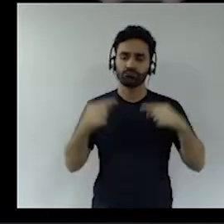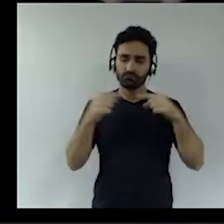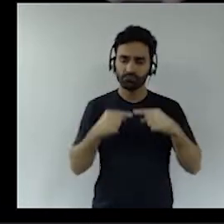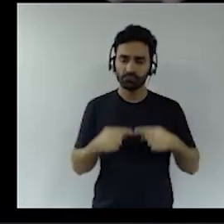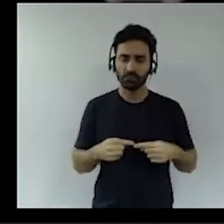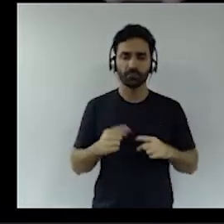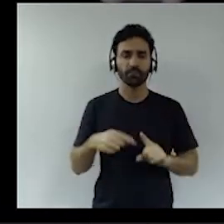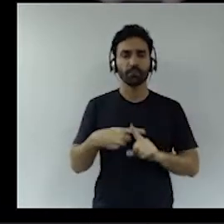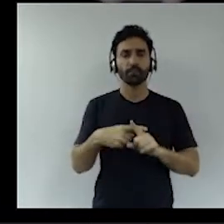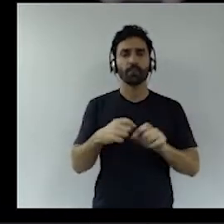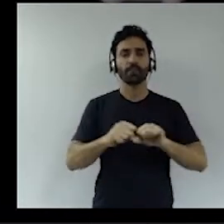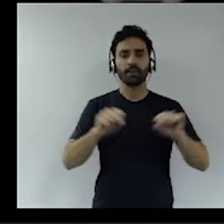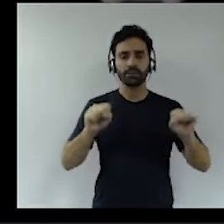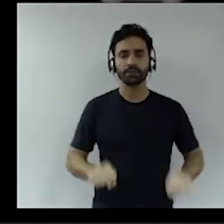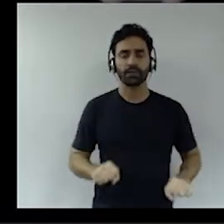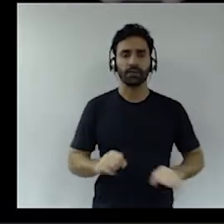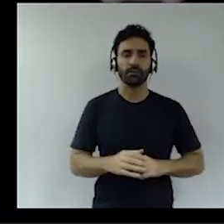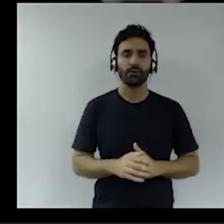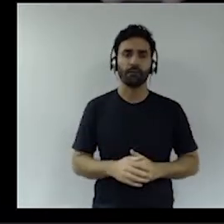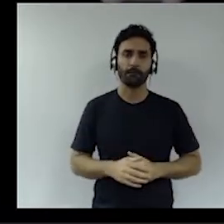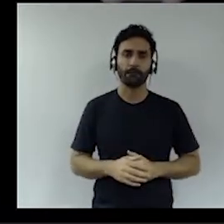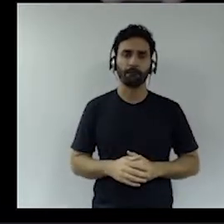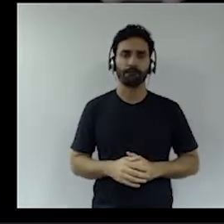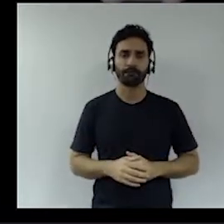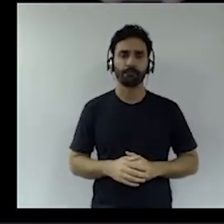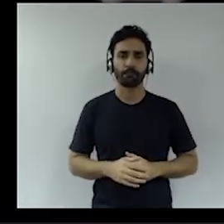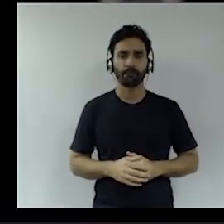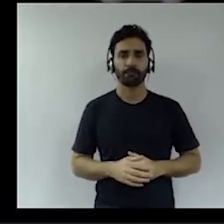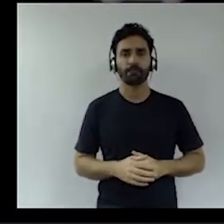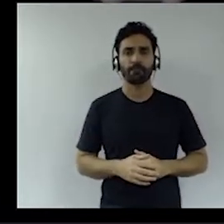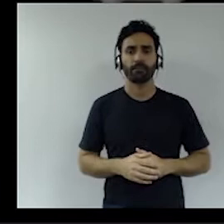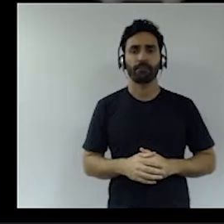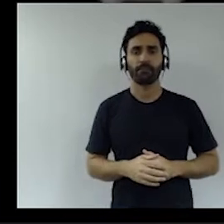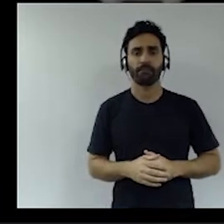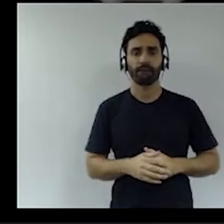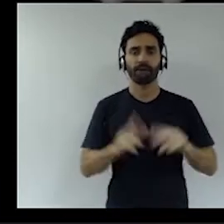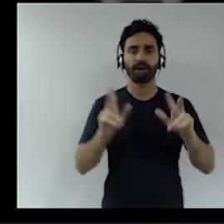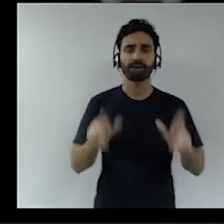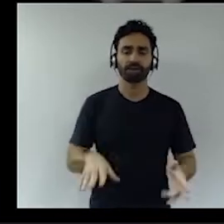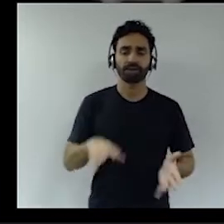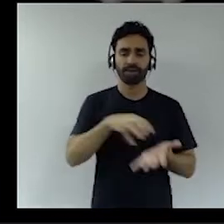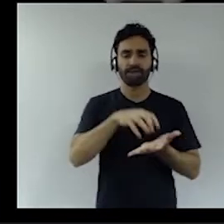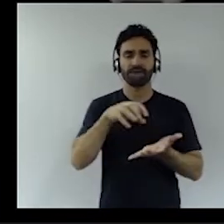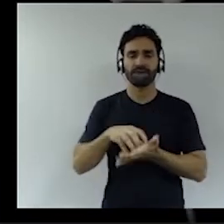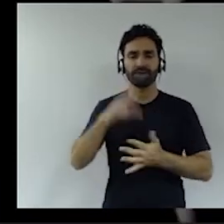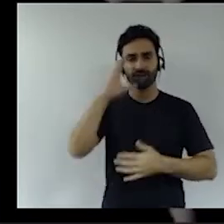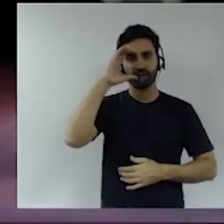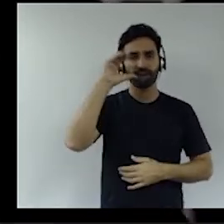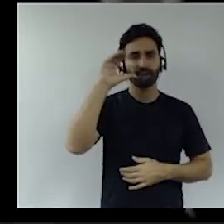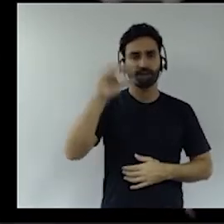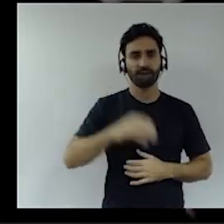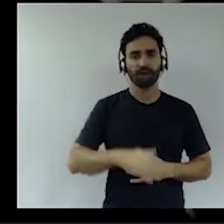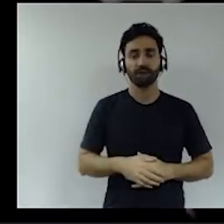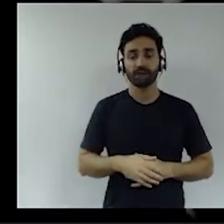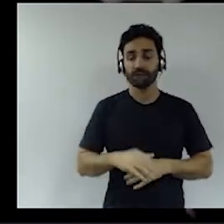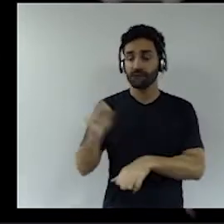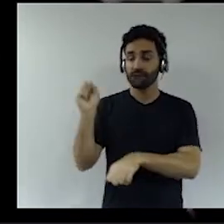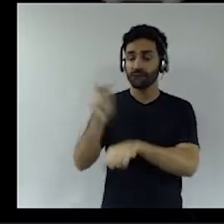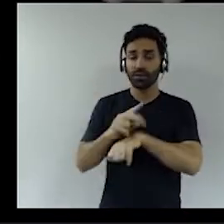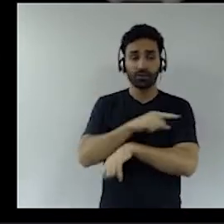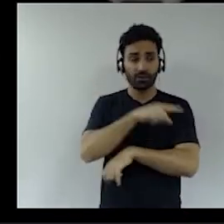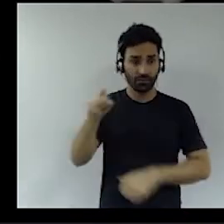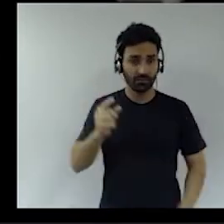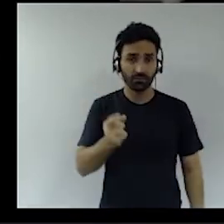mais sistêmica e de acordo com a orientação dos organismos científicos, dos organismos da ciência, porque como o vírus é